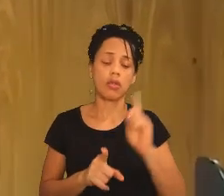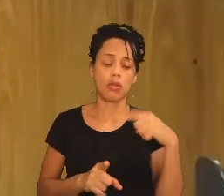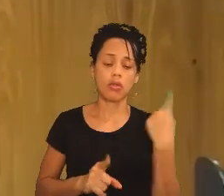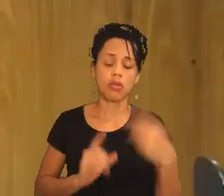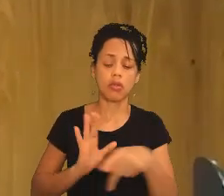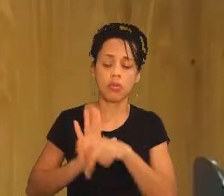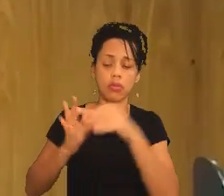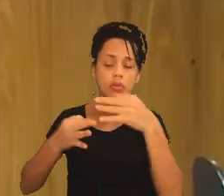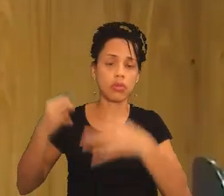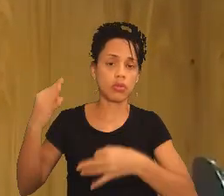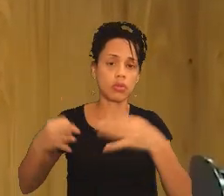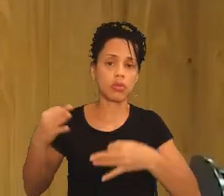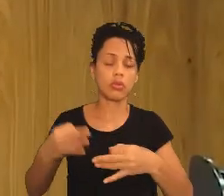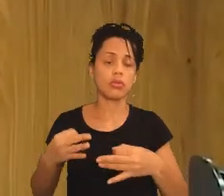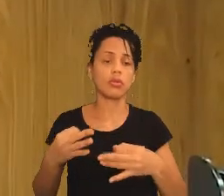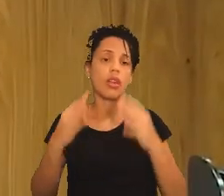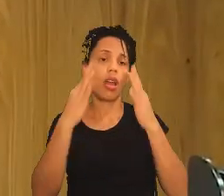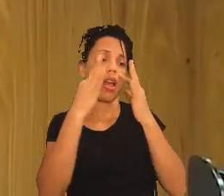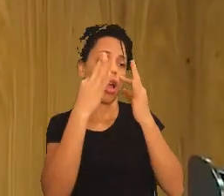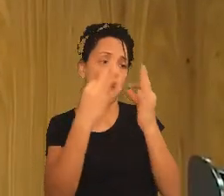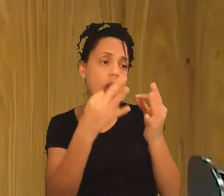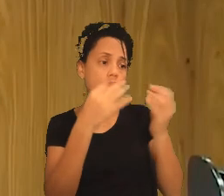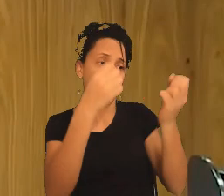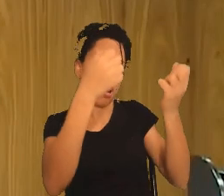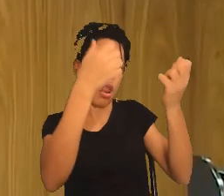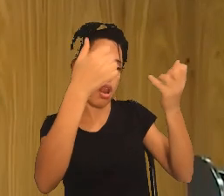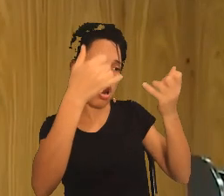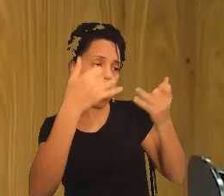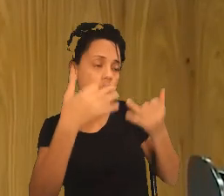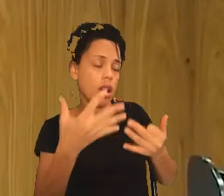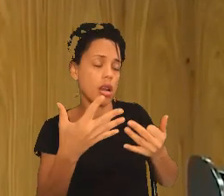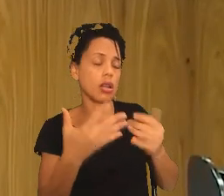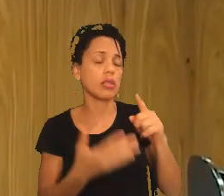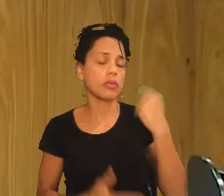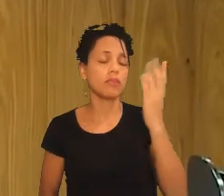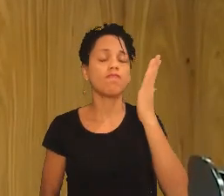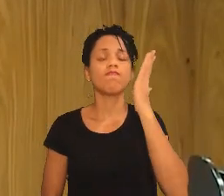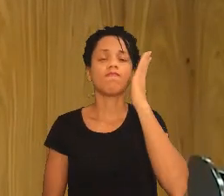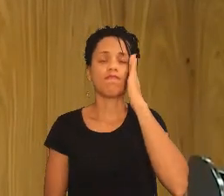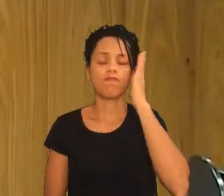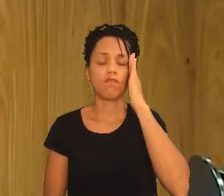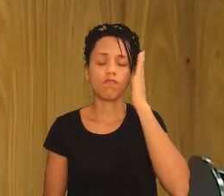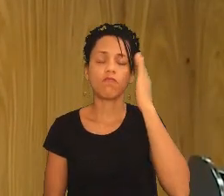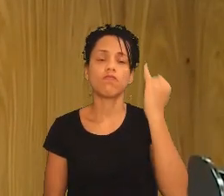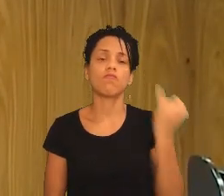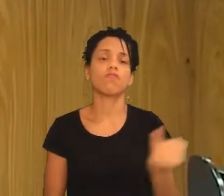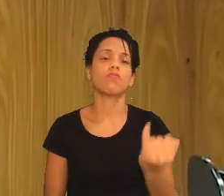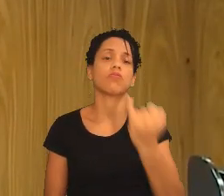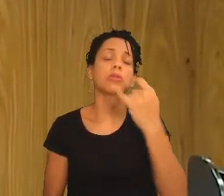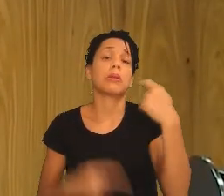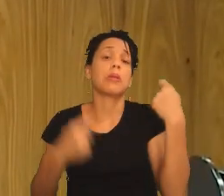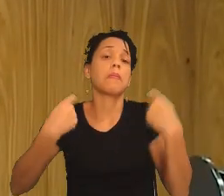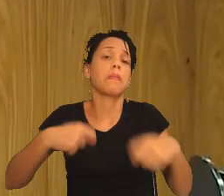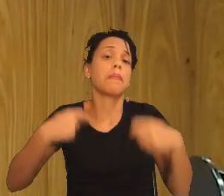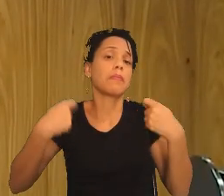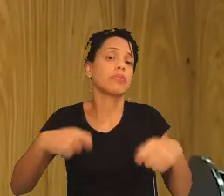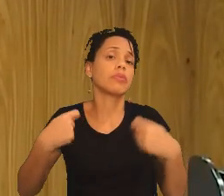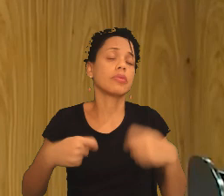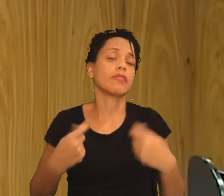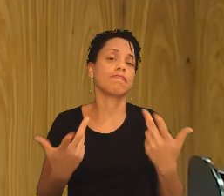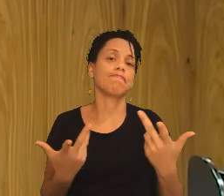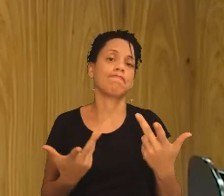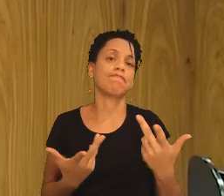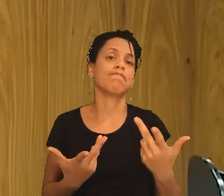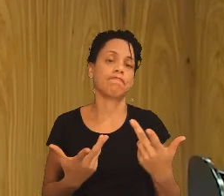Da mesma forma que é importante para o seu povo você estar aqui, acho que é muito importante também para nós do